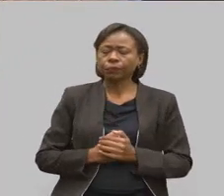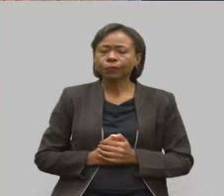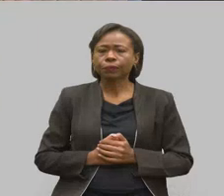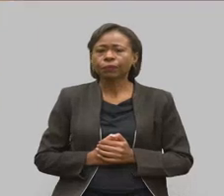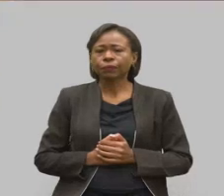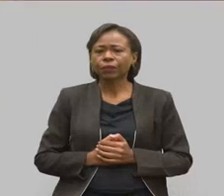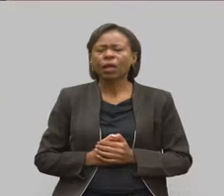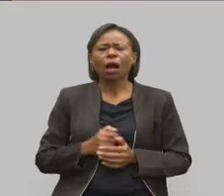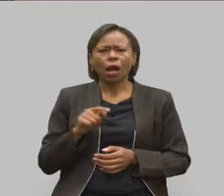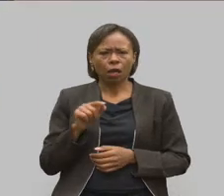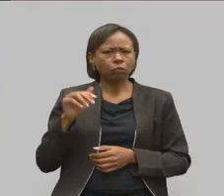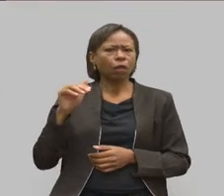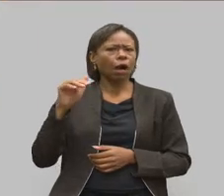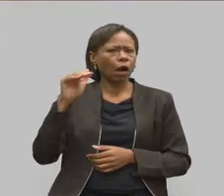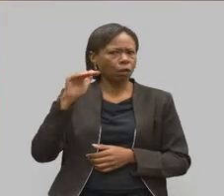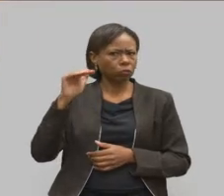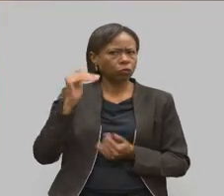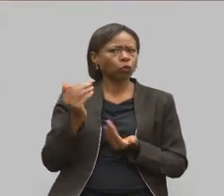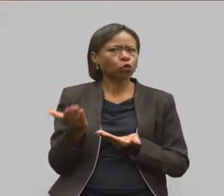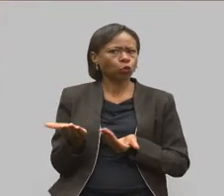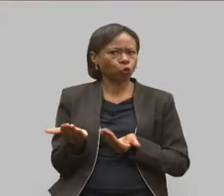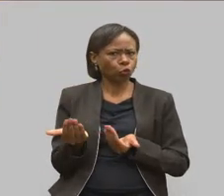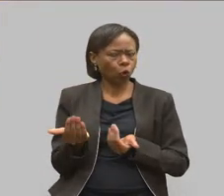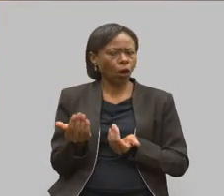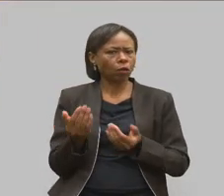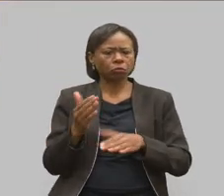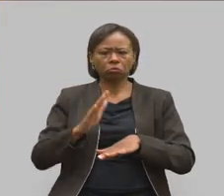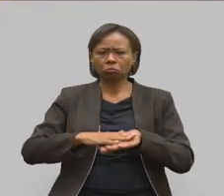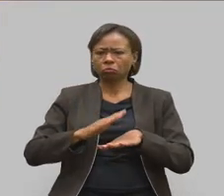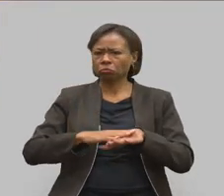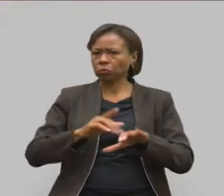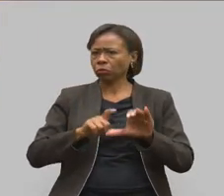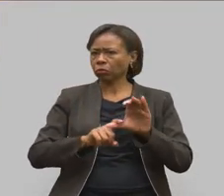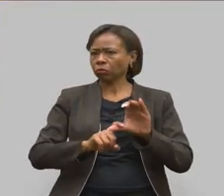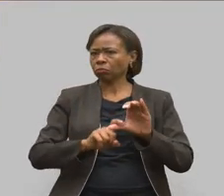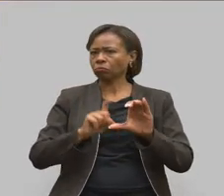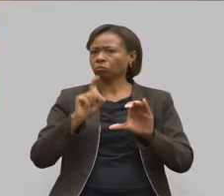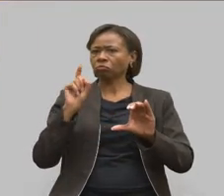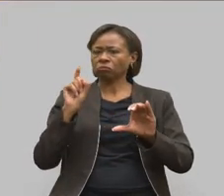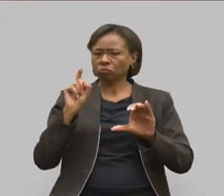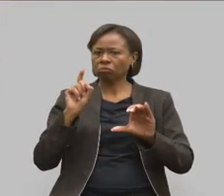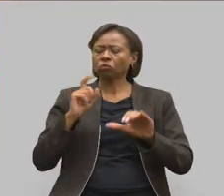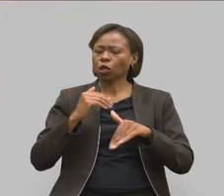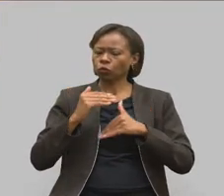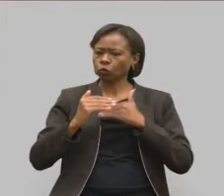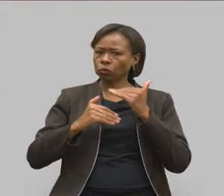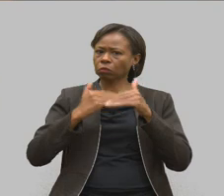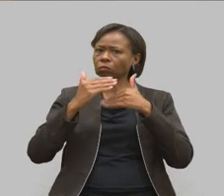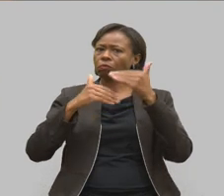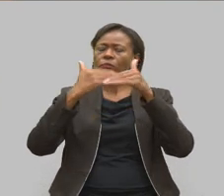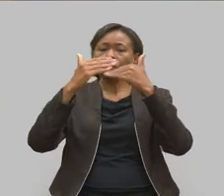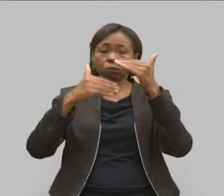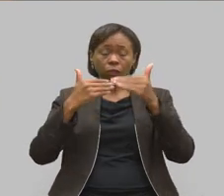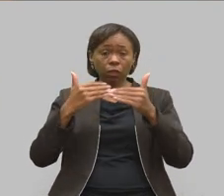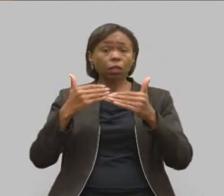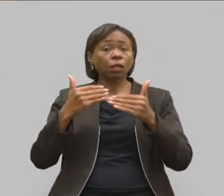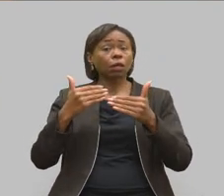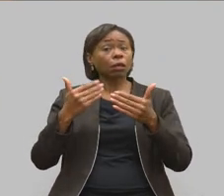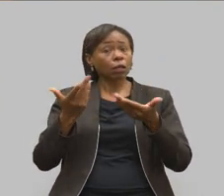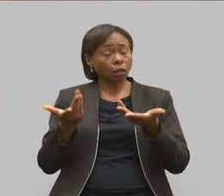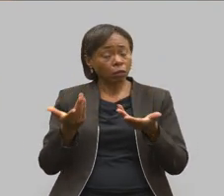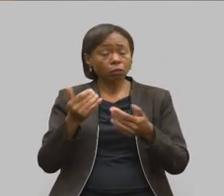rapaz muito independente graças a Deus vem evoluindo muito e eu compartilho com